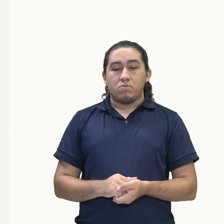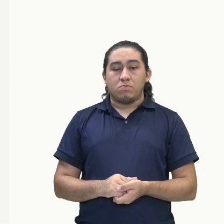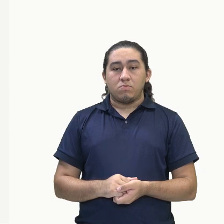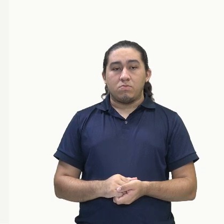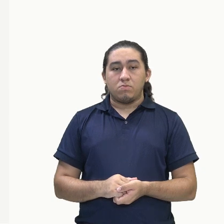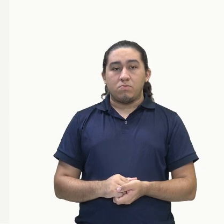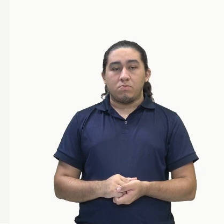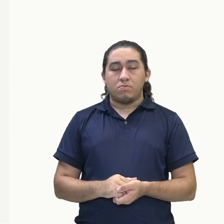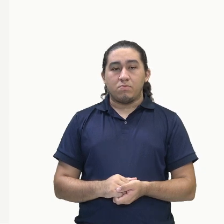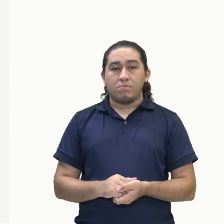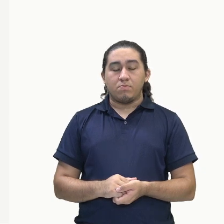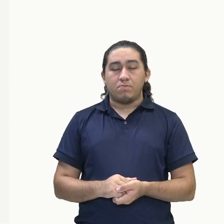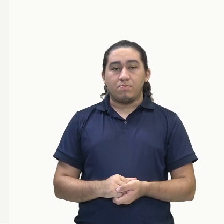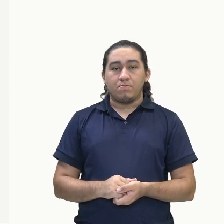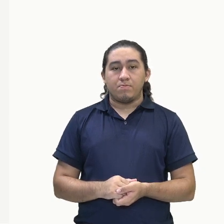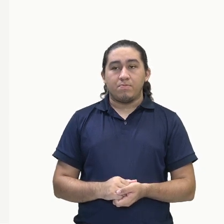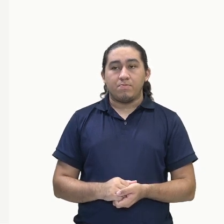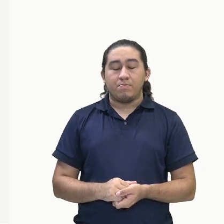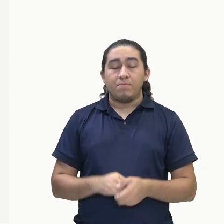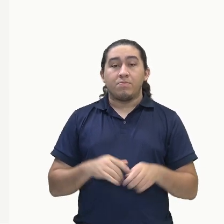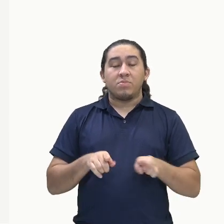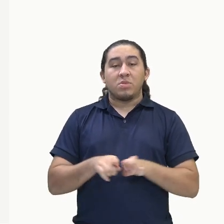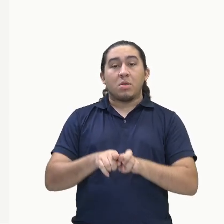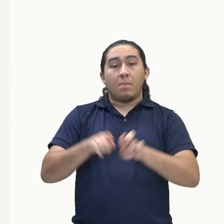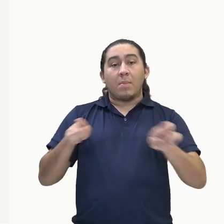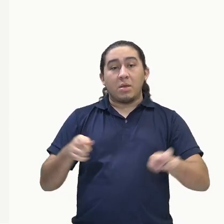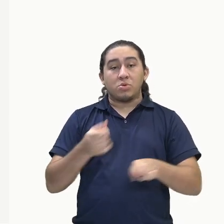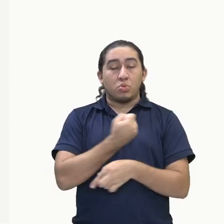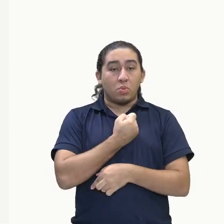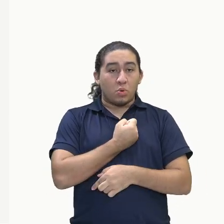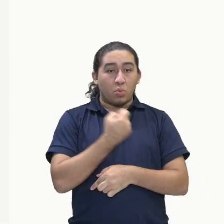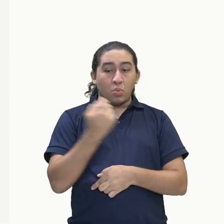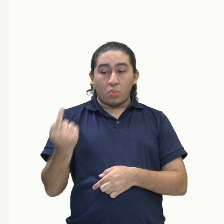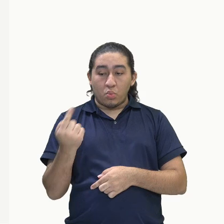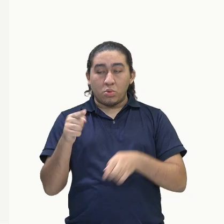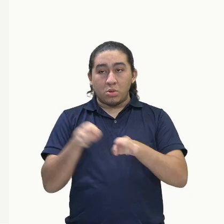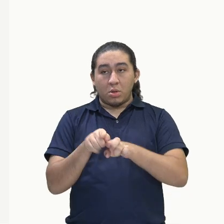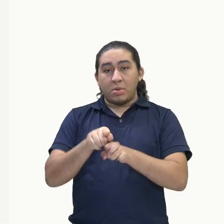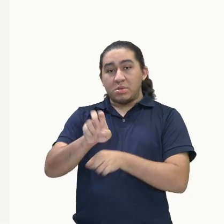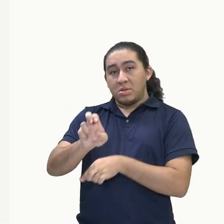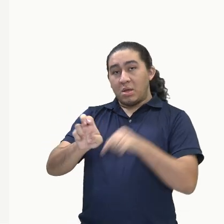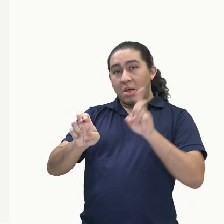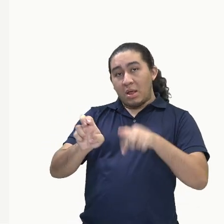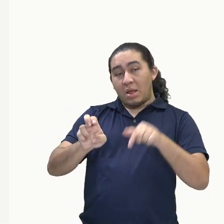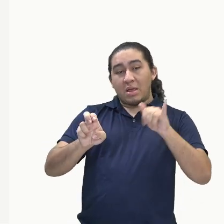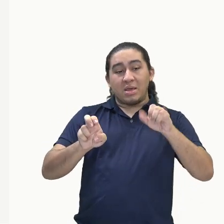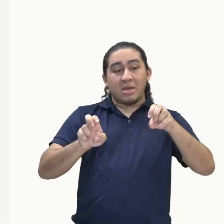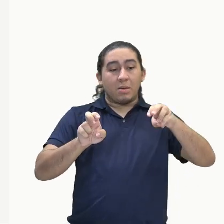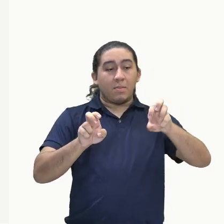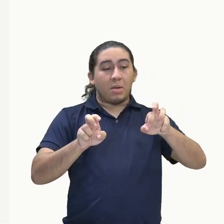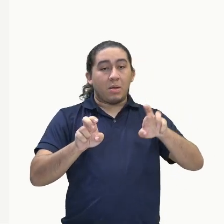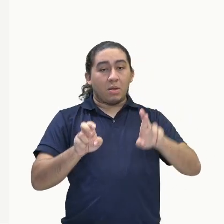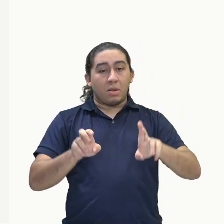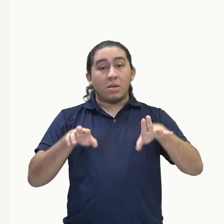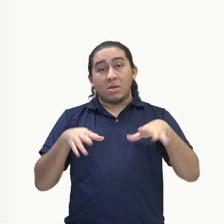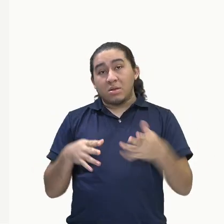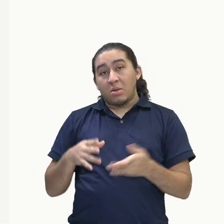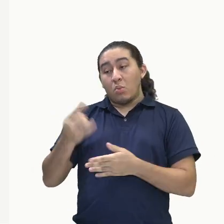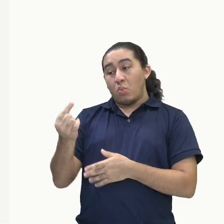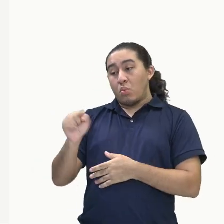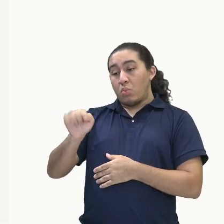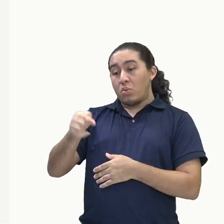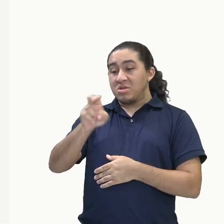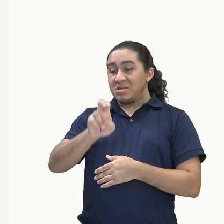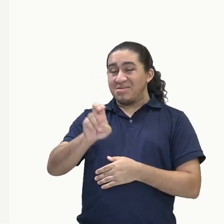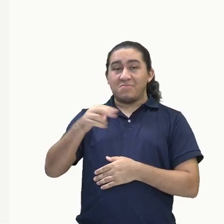um número ímpar, 1 e 5 é ímpar e ímpar. Então, essa combinação não